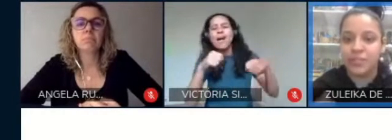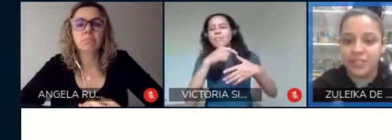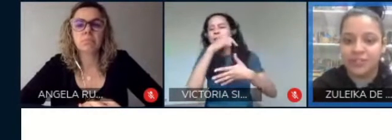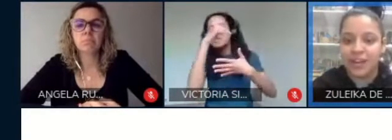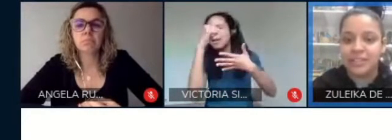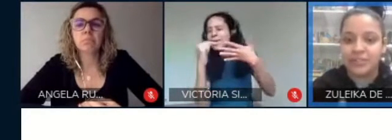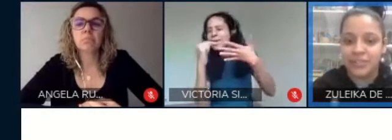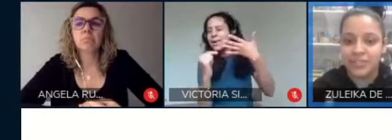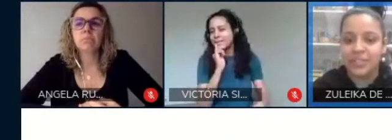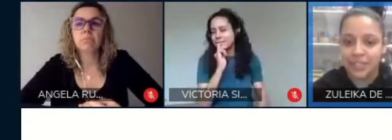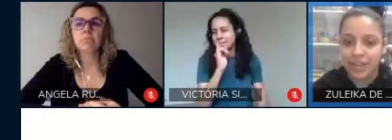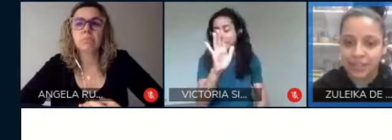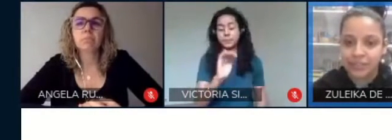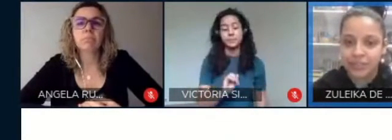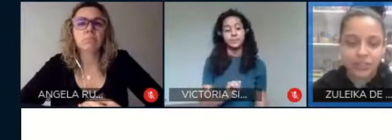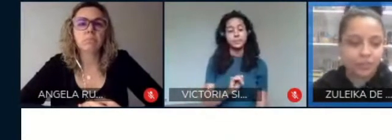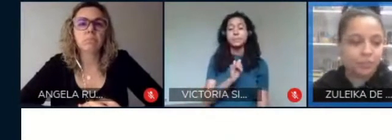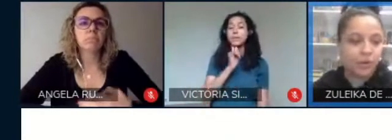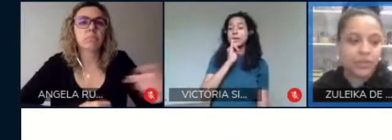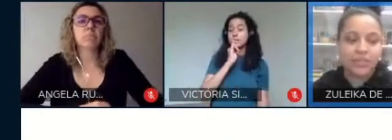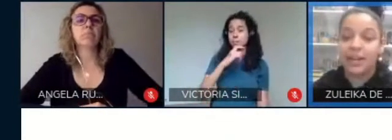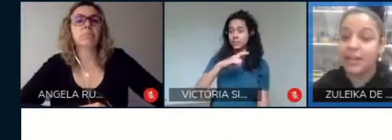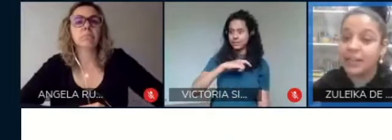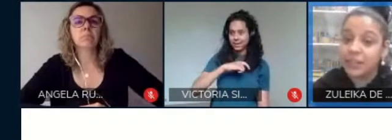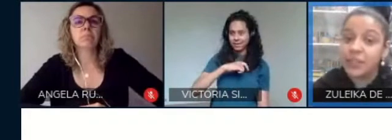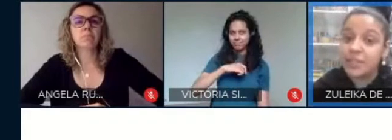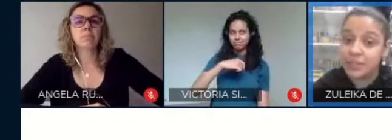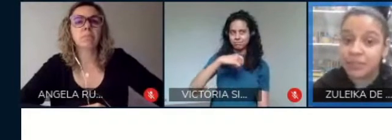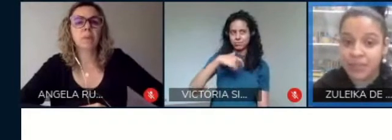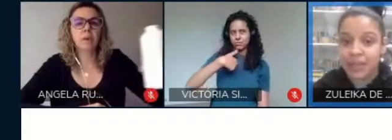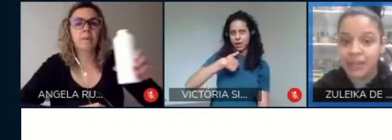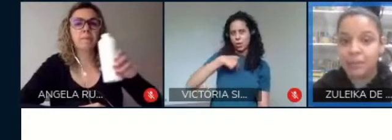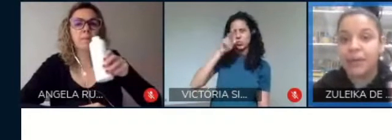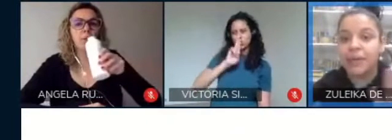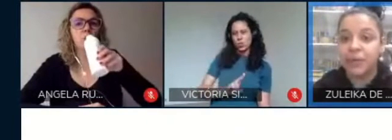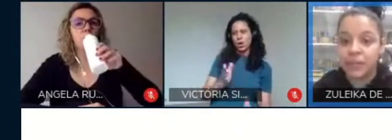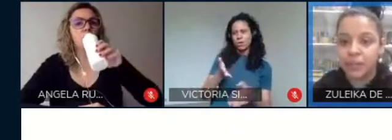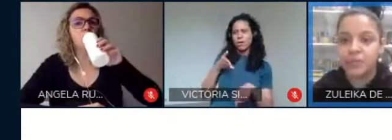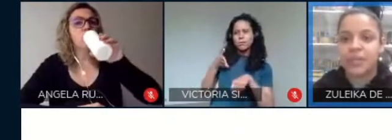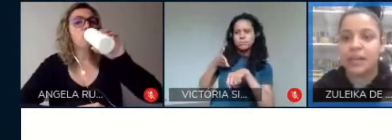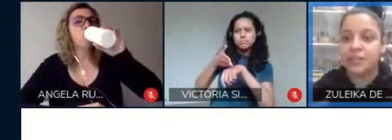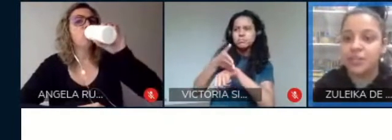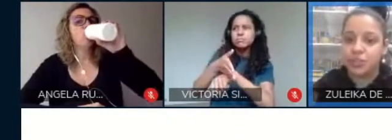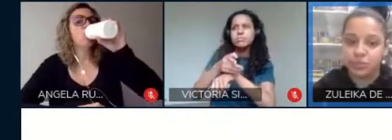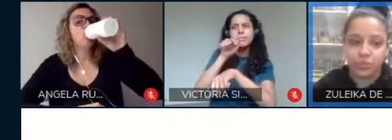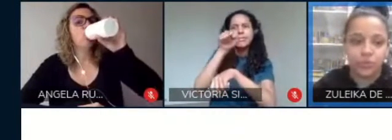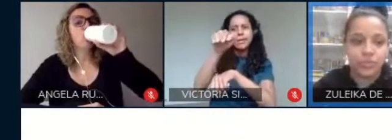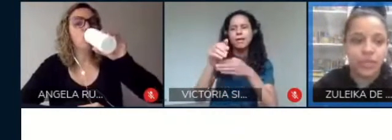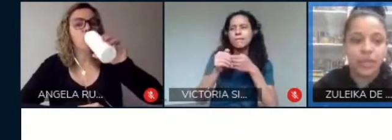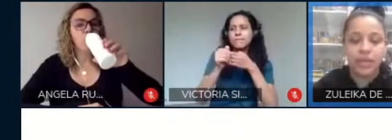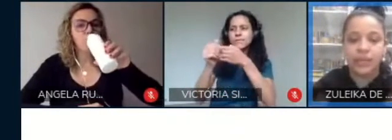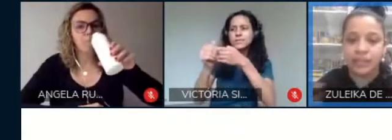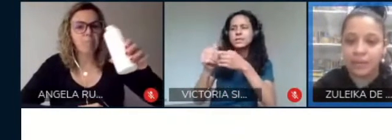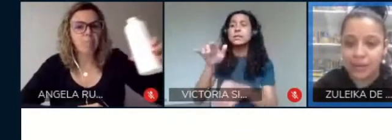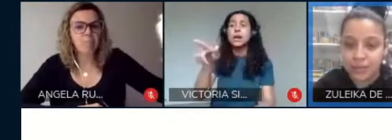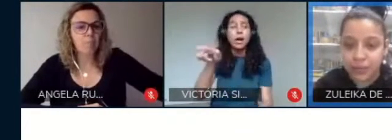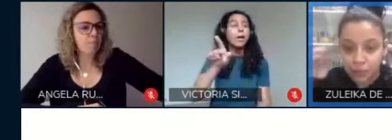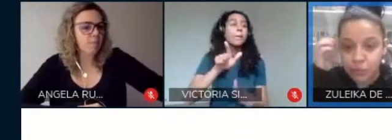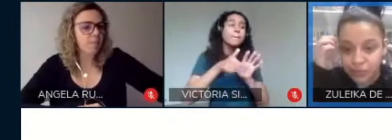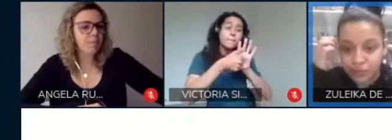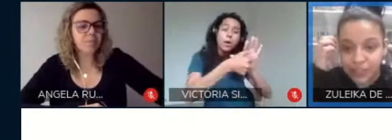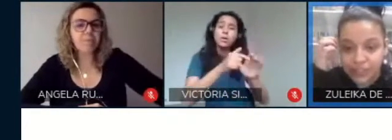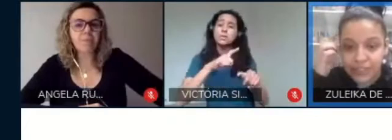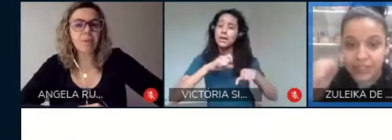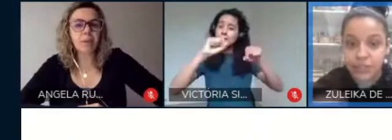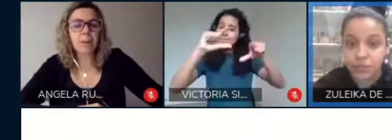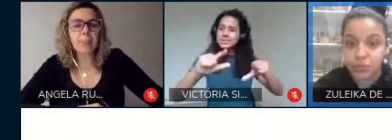exemplo, quando você faz a visita guiada, a gente mostra, aqui nós temos sala para reunião, sala de estudos,